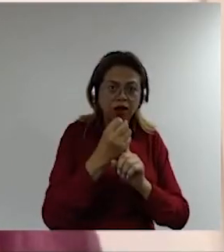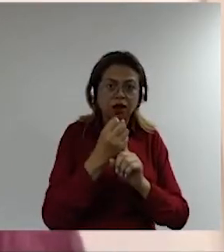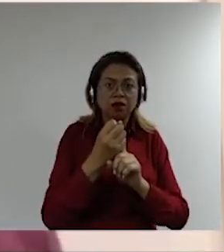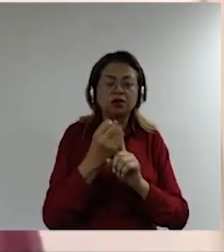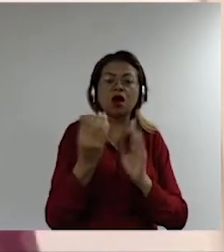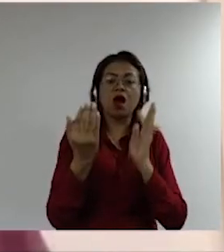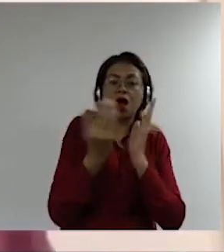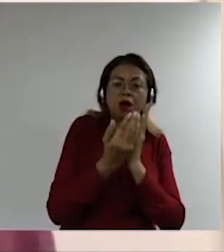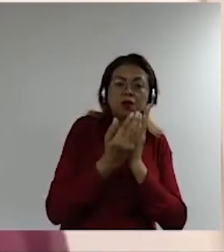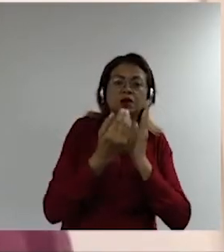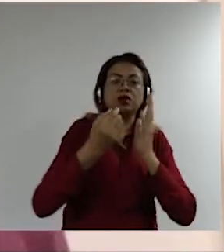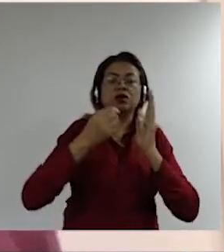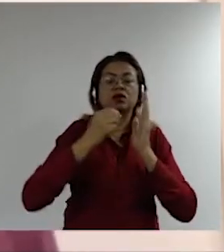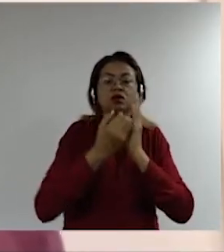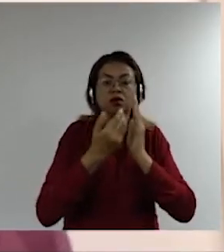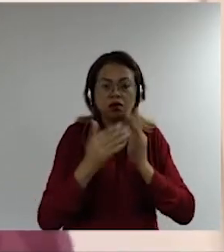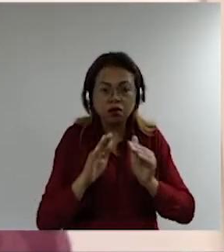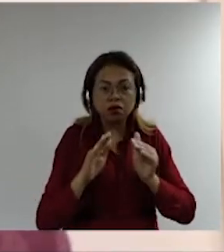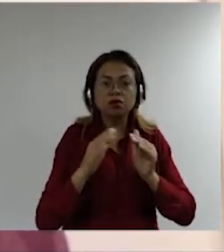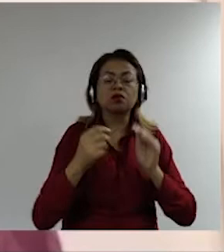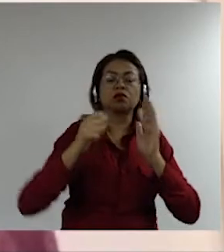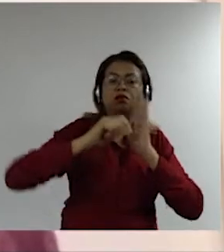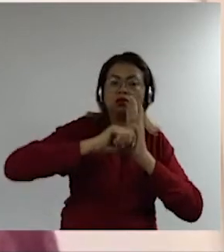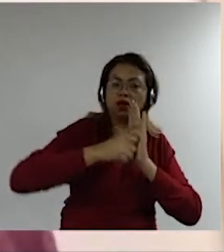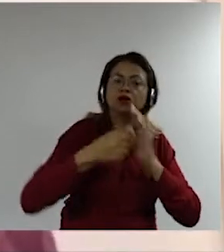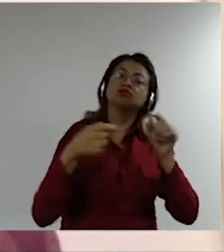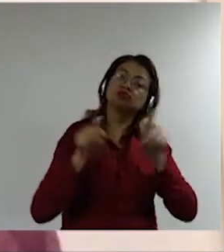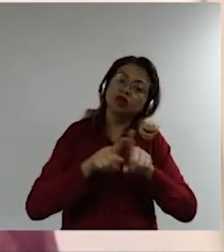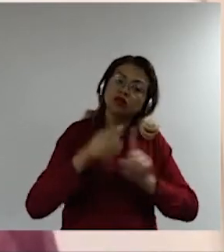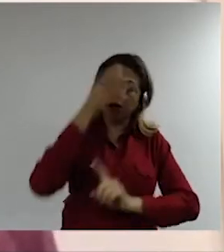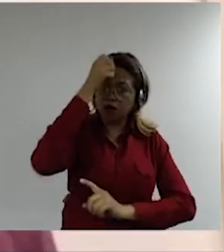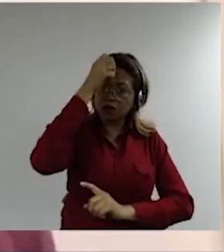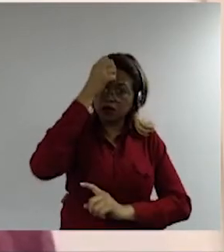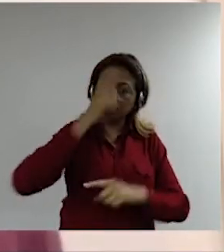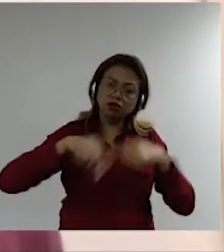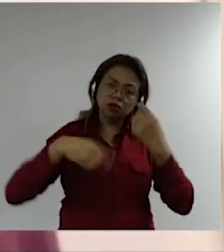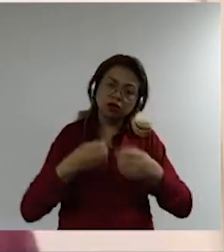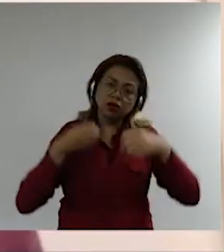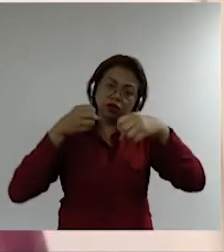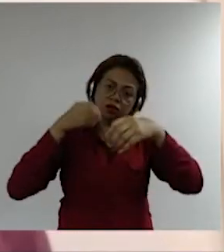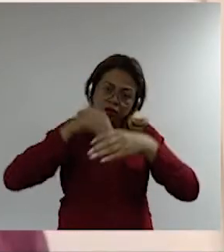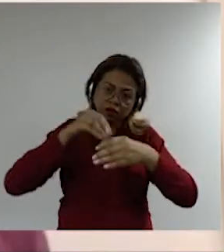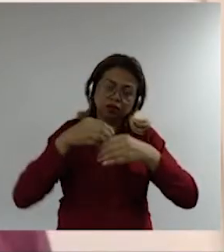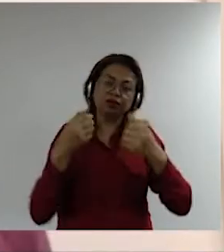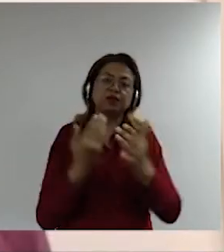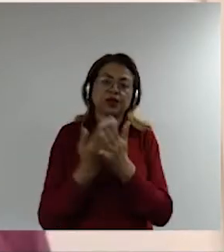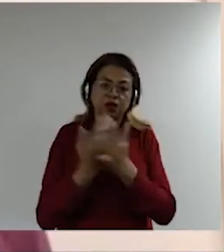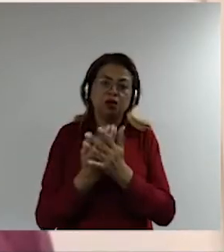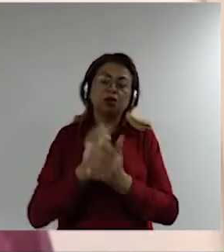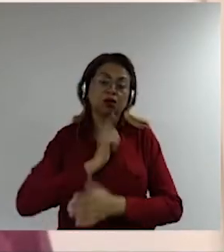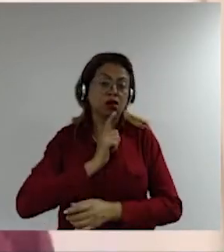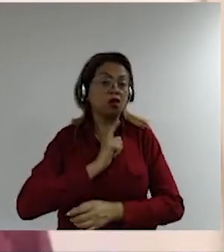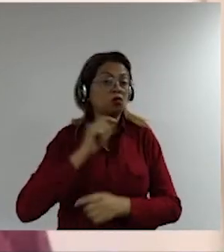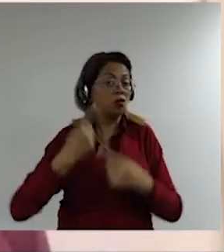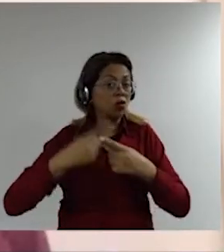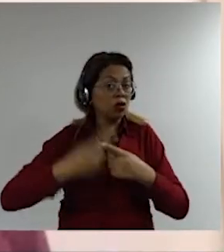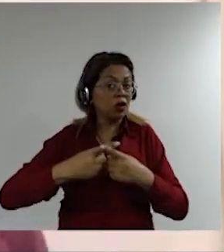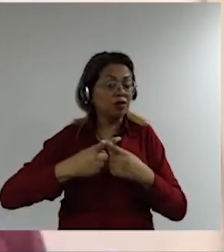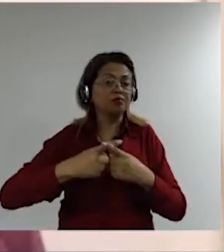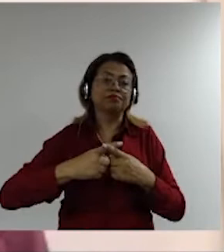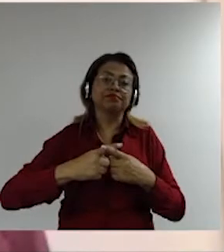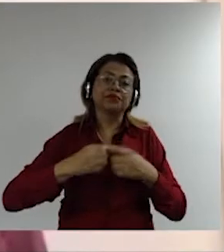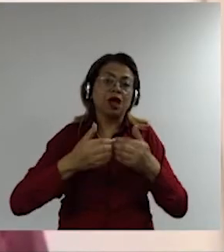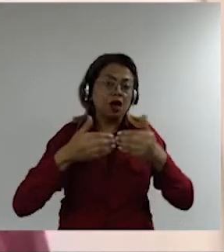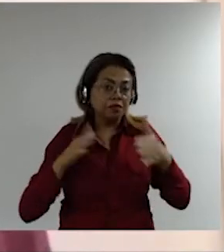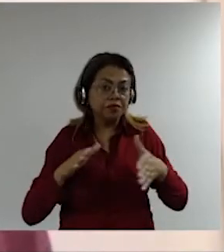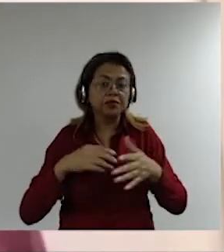vários setores e vai ter que aprender a fazer isso também na educação. As razões para abrir, ainda que parcialmente, ainda